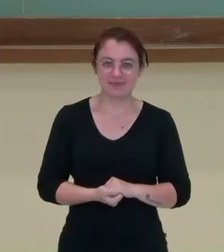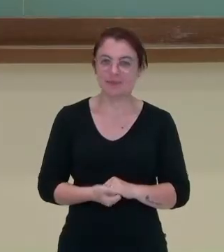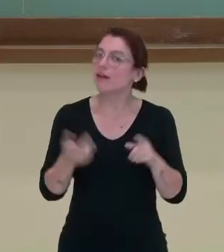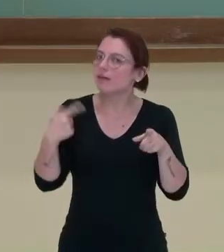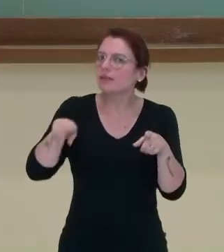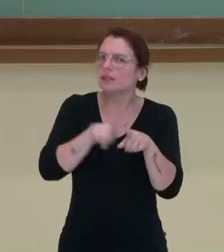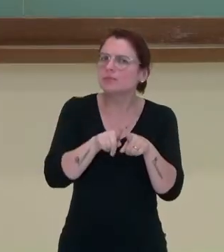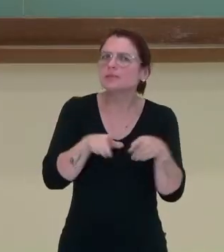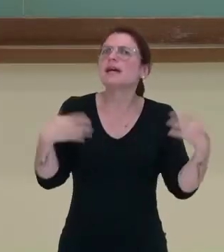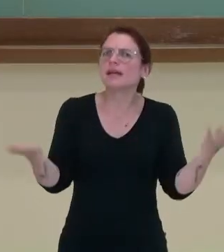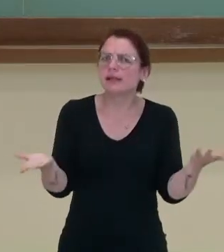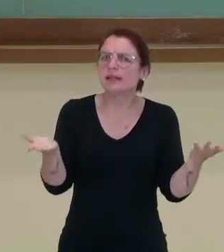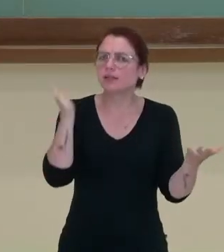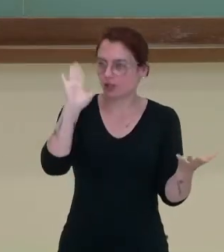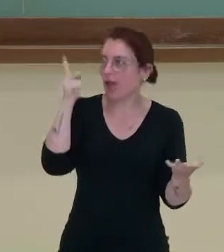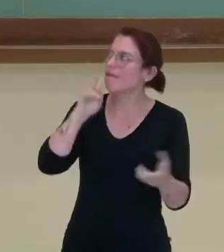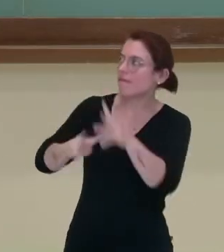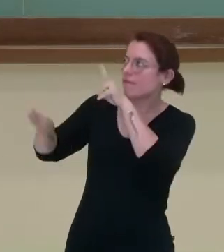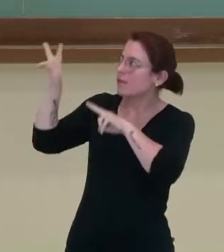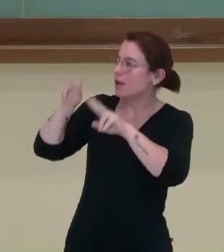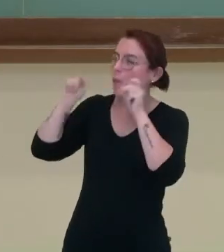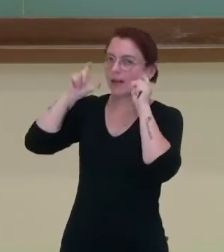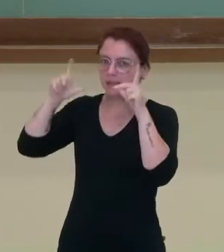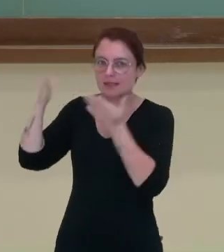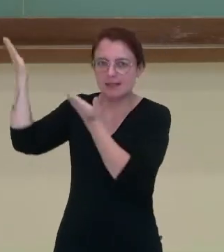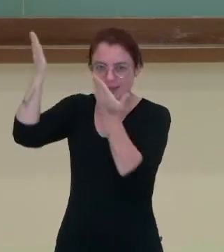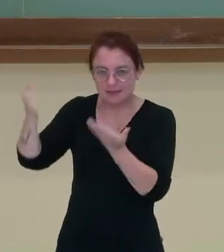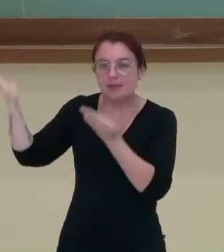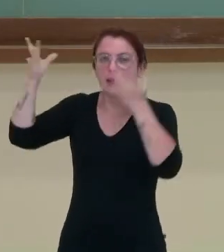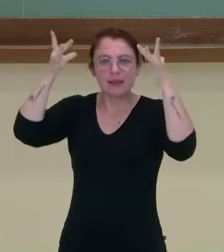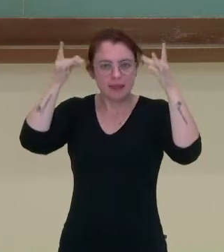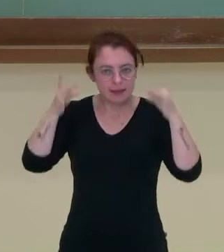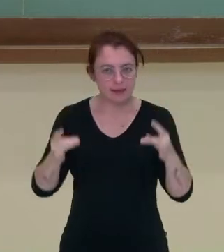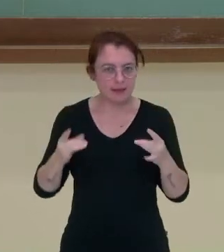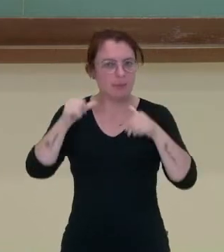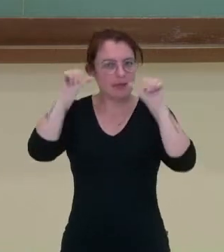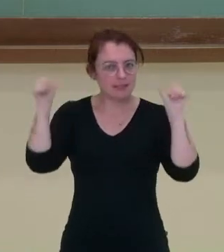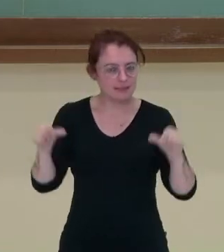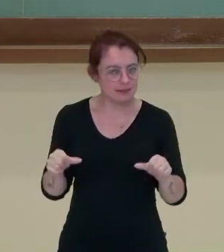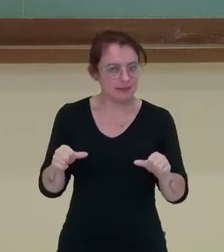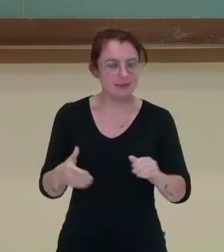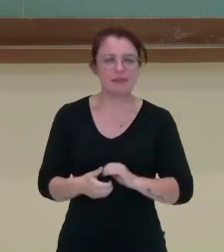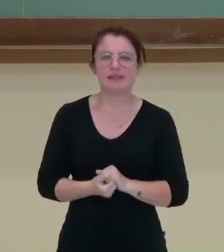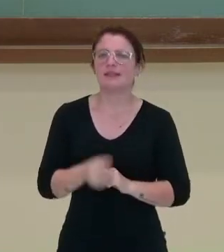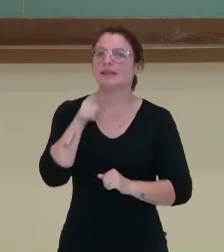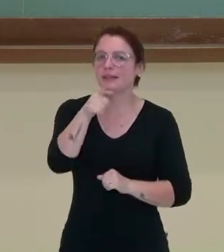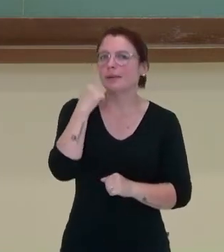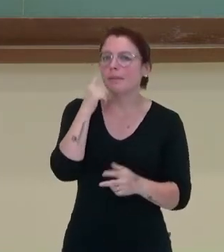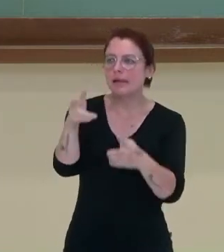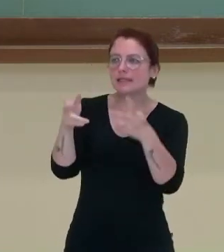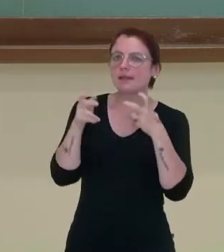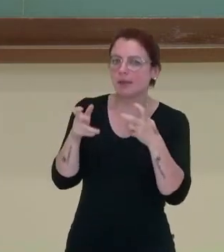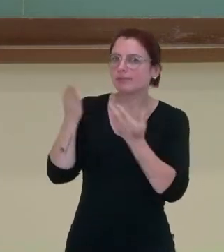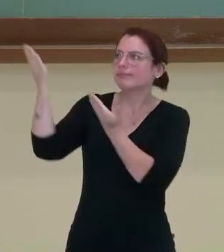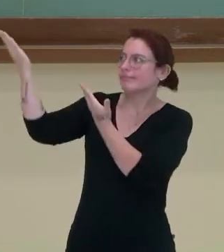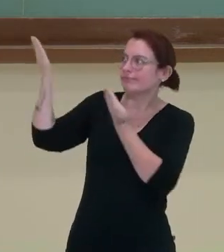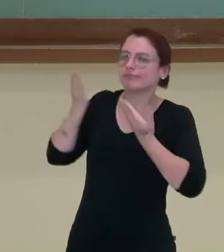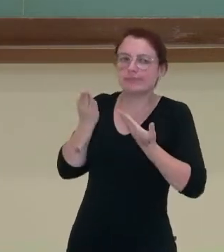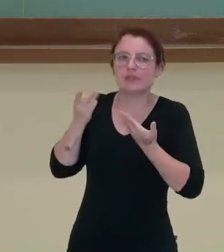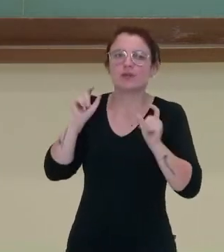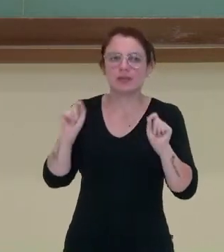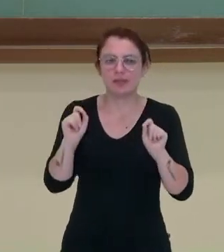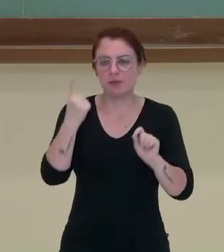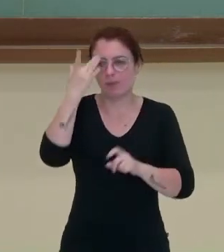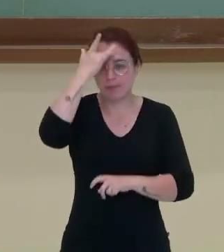Retornamos. E aí, olhou com bastante atenção cada detalhe dessa imagem? Então você percebeu o que essa cena está trazendo.